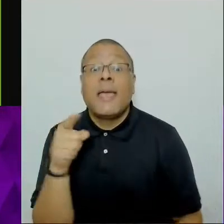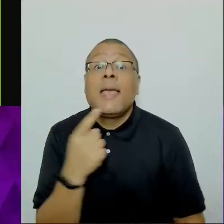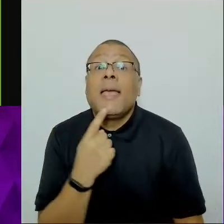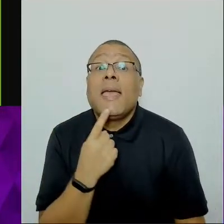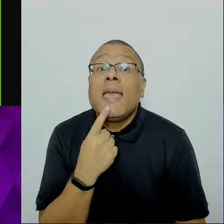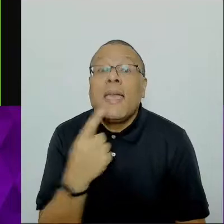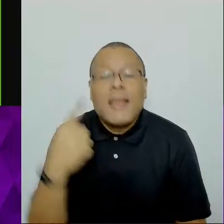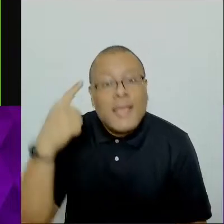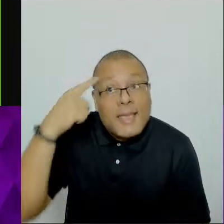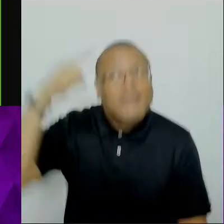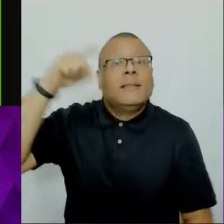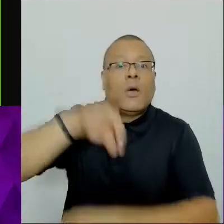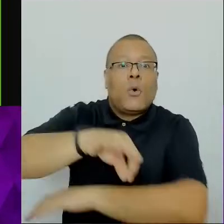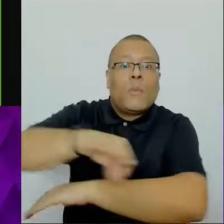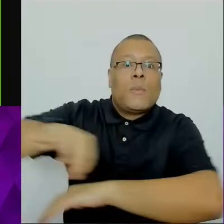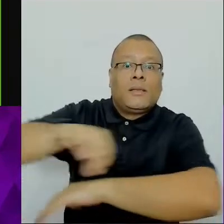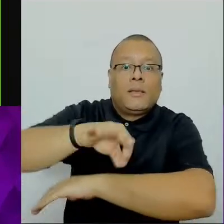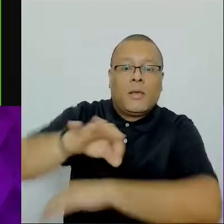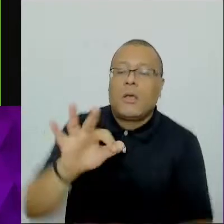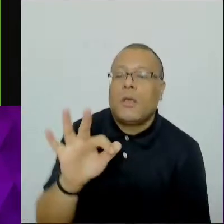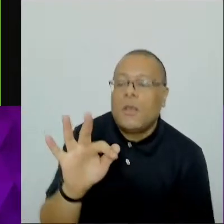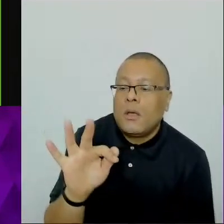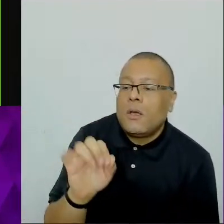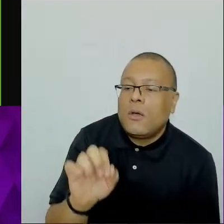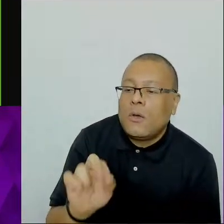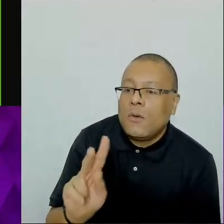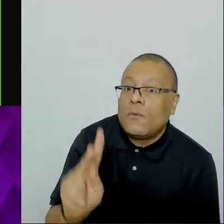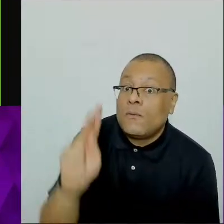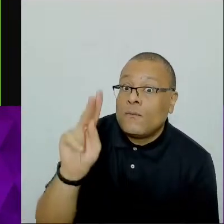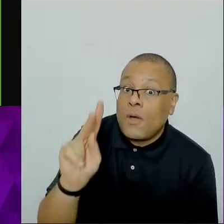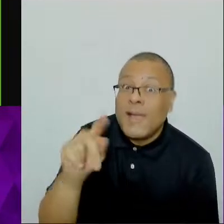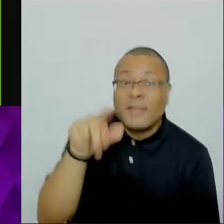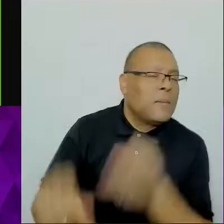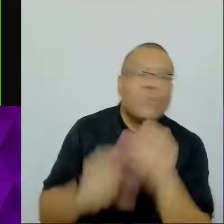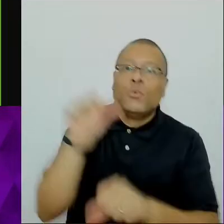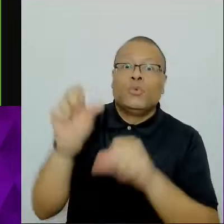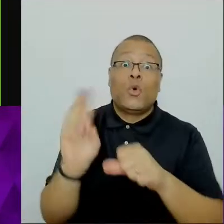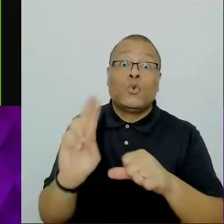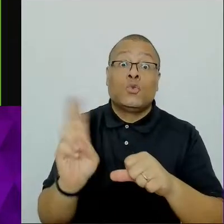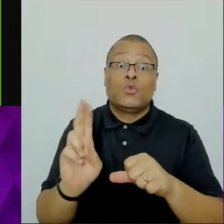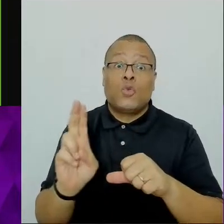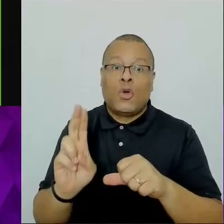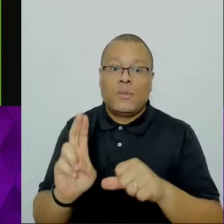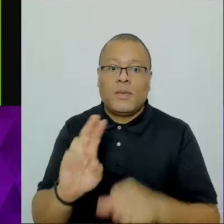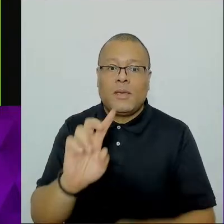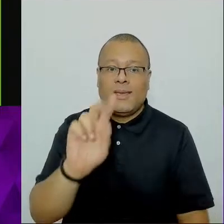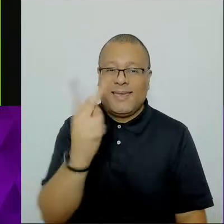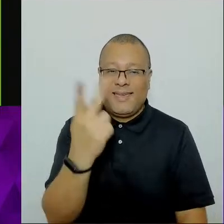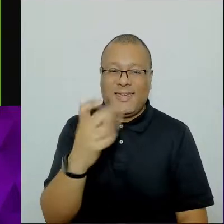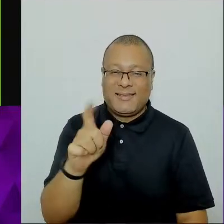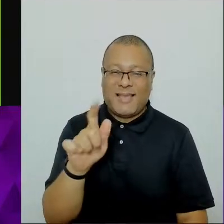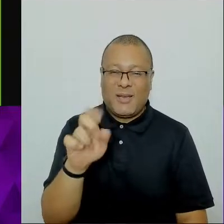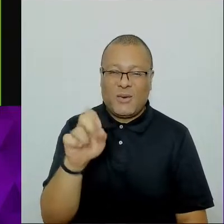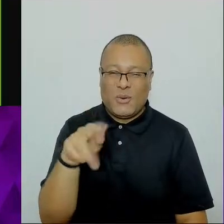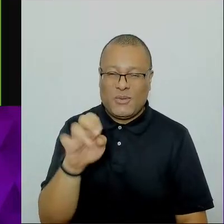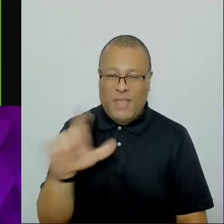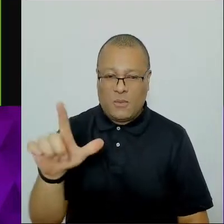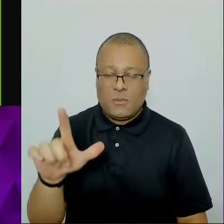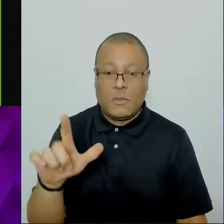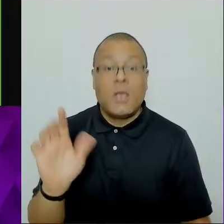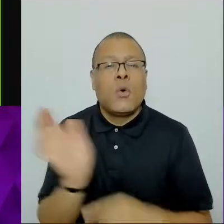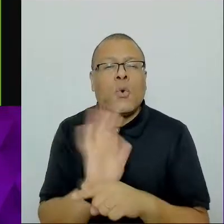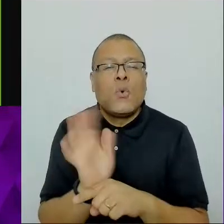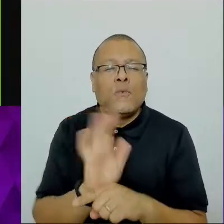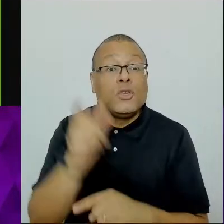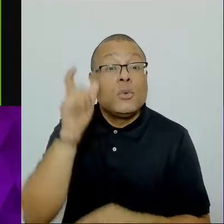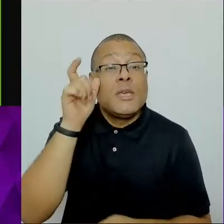Adapters. E logo depois ela ficou conhecida como hexagonal, tá? E eu coloquei aqui um print de um vídeo bem